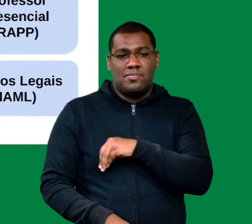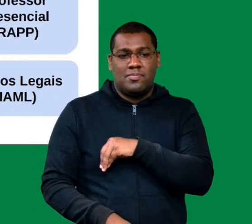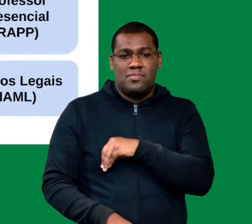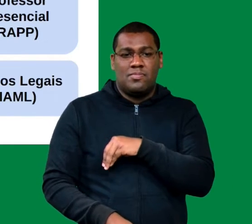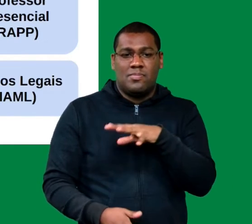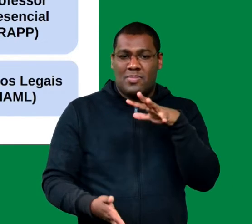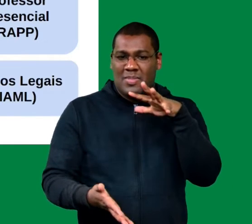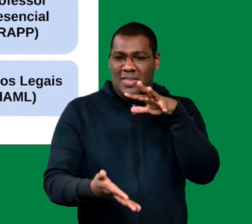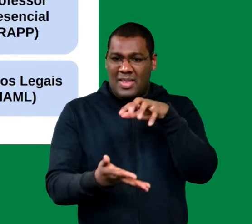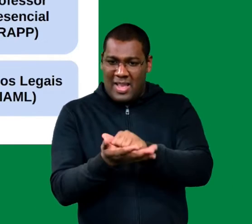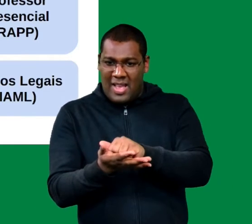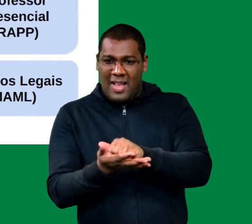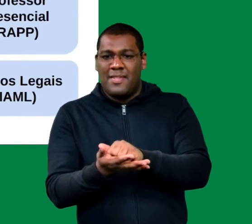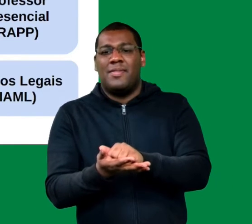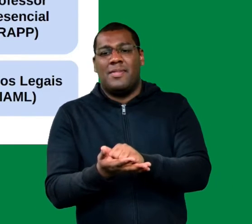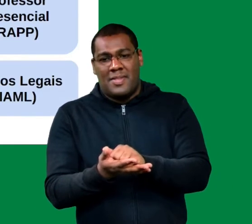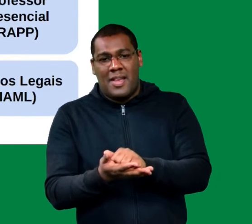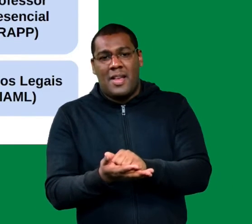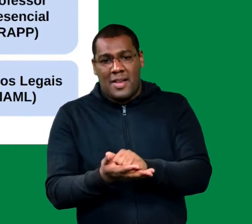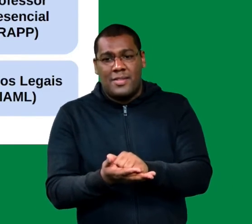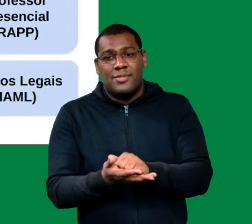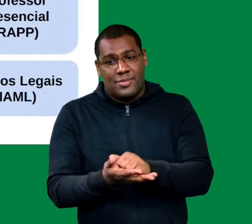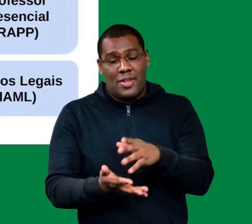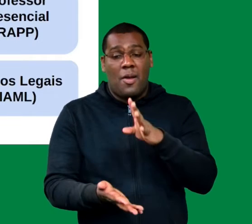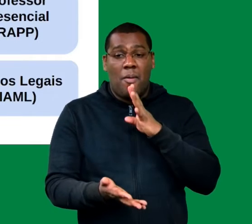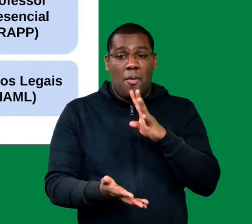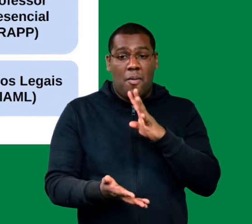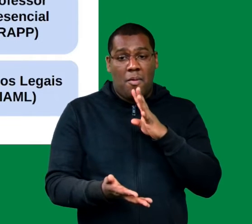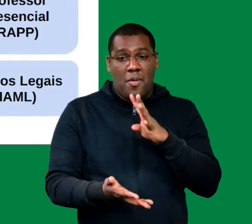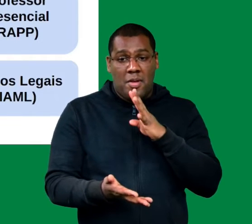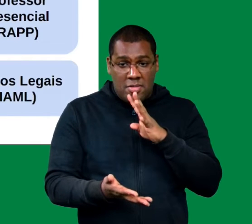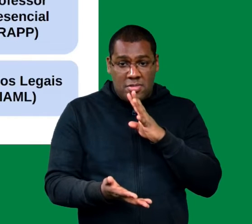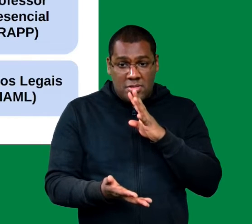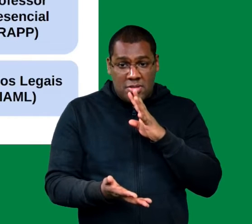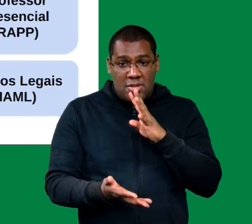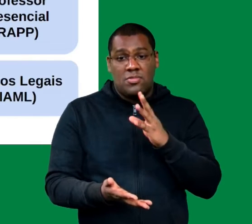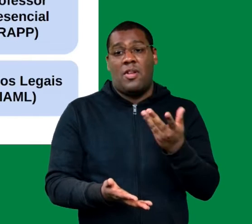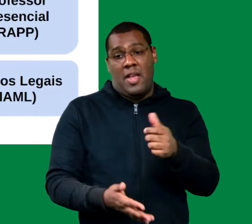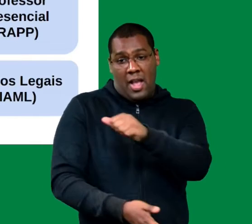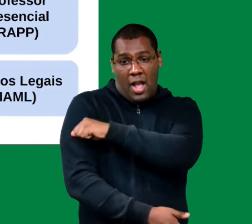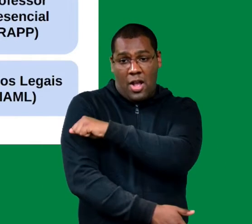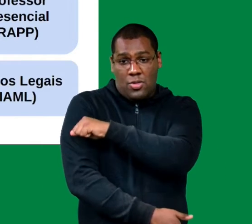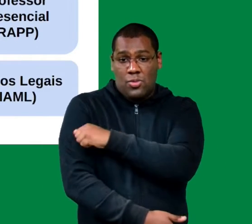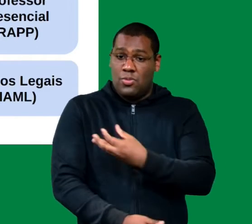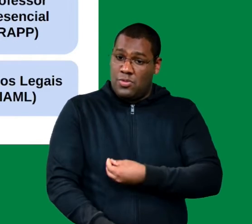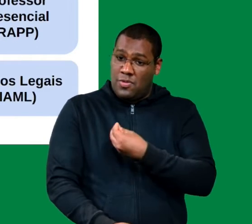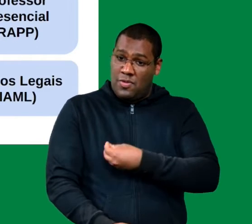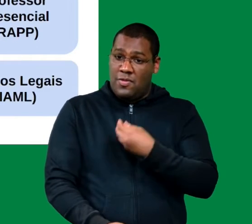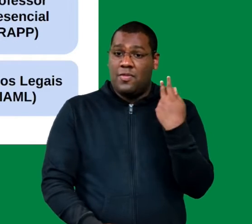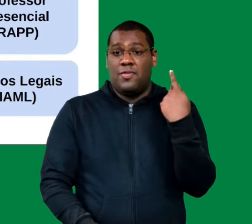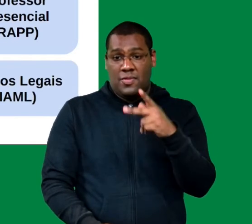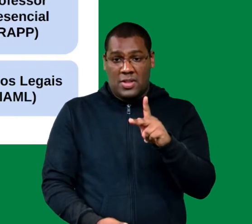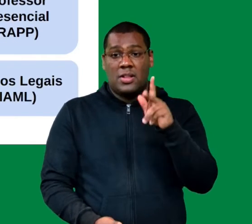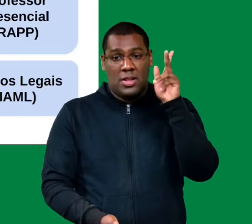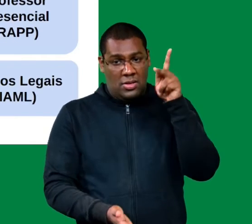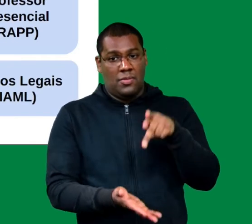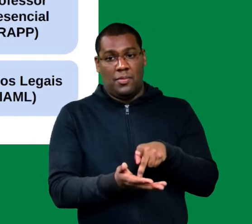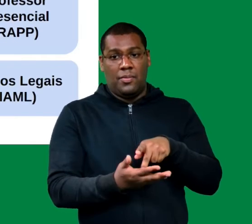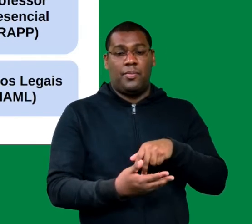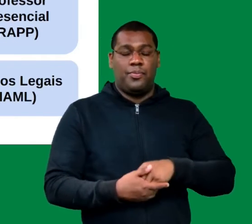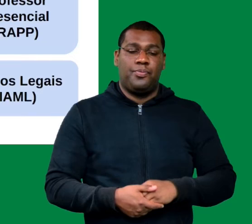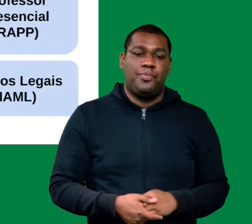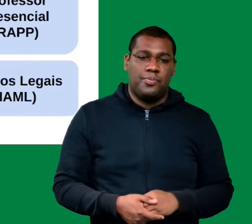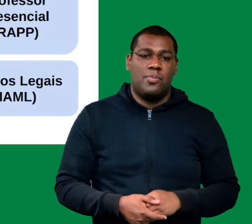agora a gente tem informações sobre a realidade dos estudantes e não sobre um indicador que não tem controle nenhum em relação aqui no